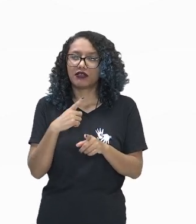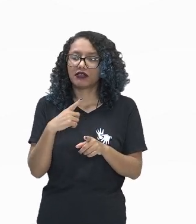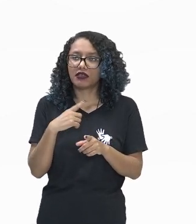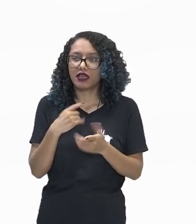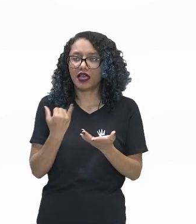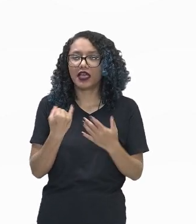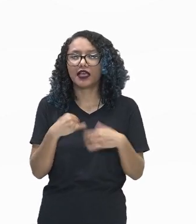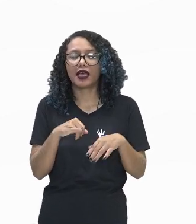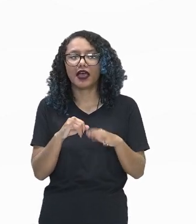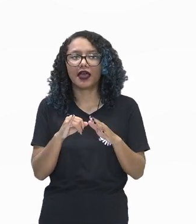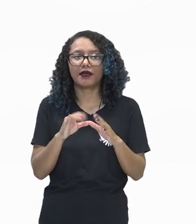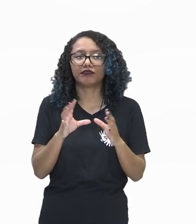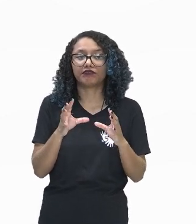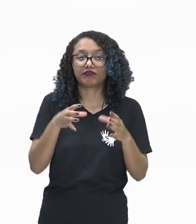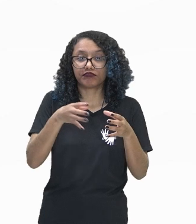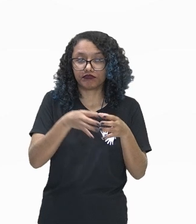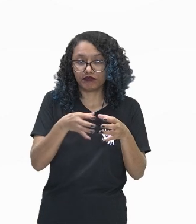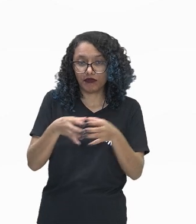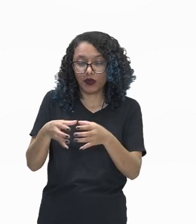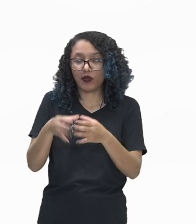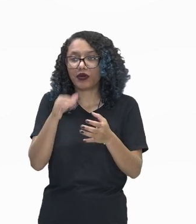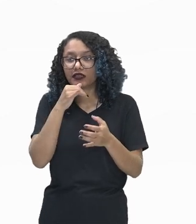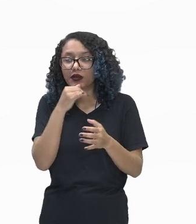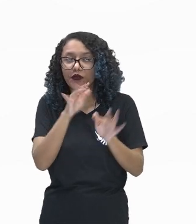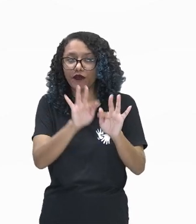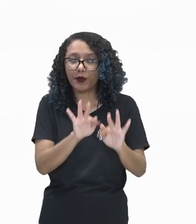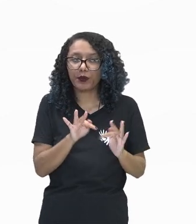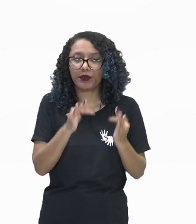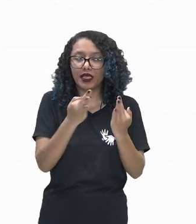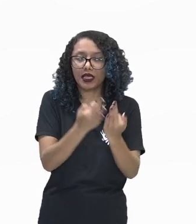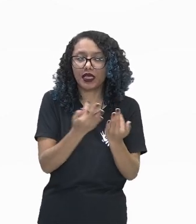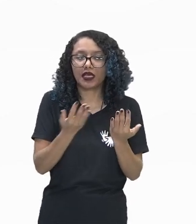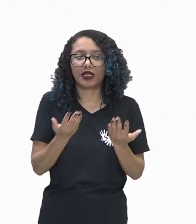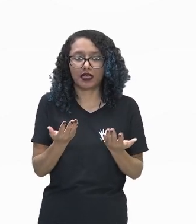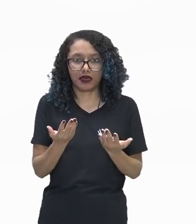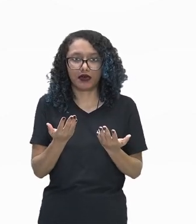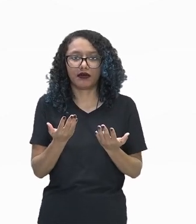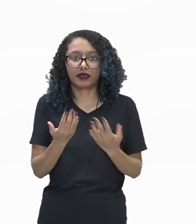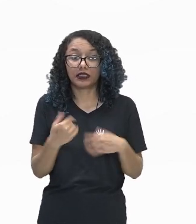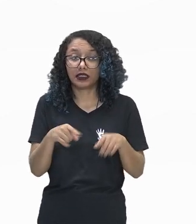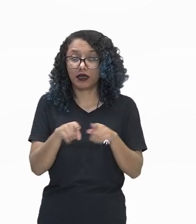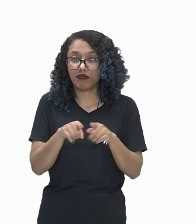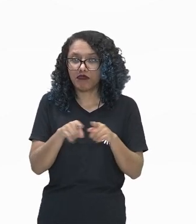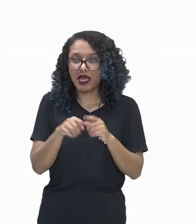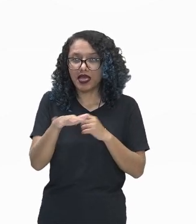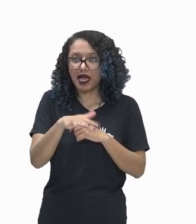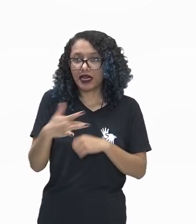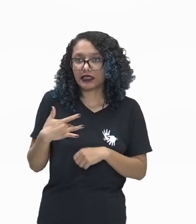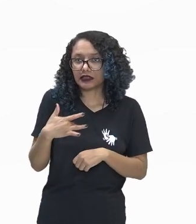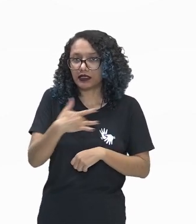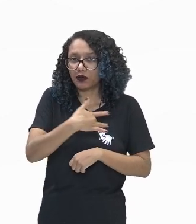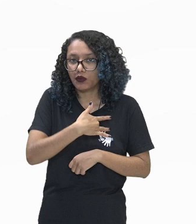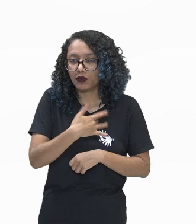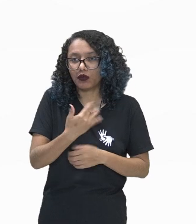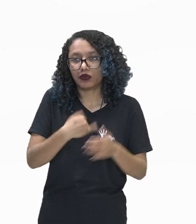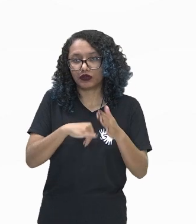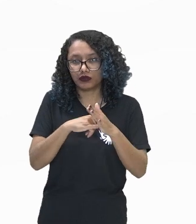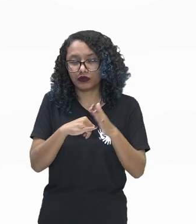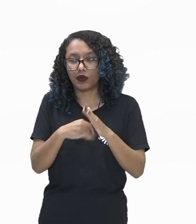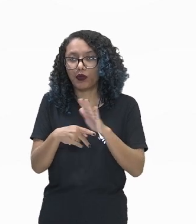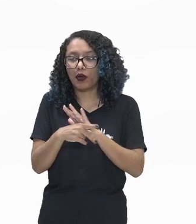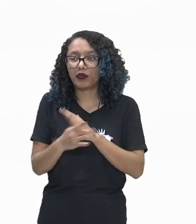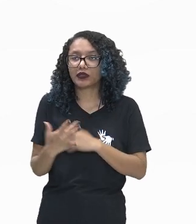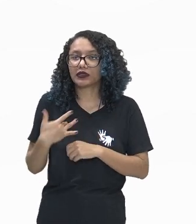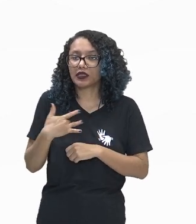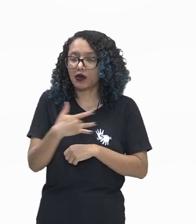como a família, como as questões da saúde, né, a instituição familiar,